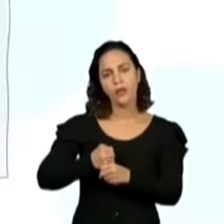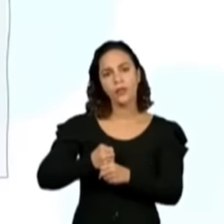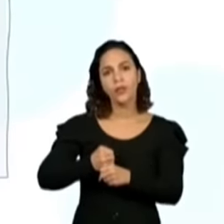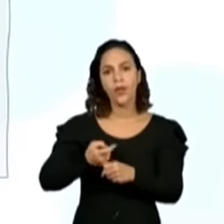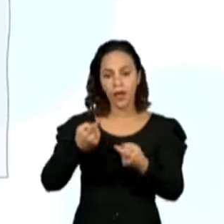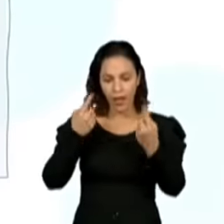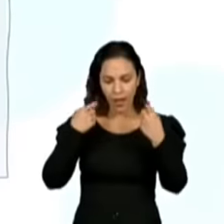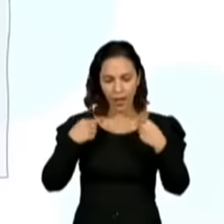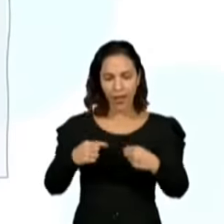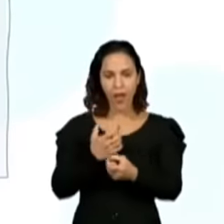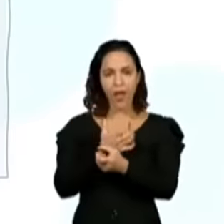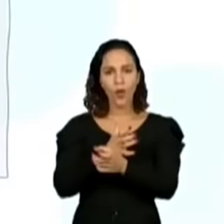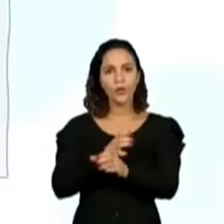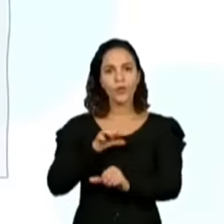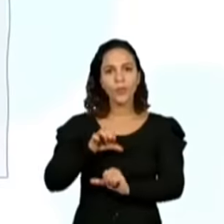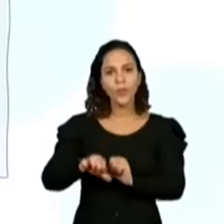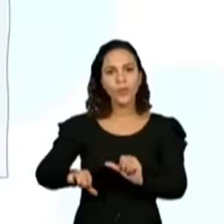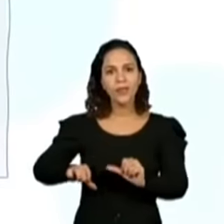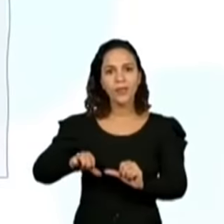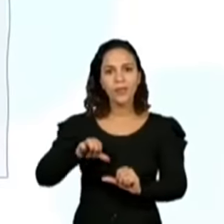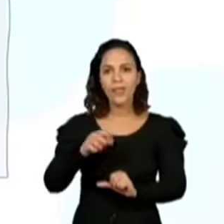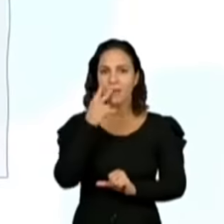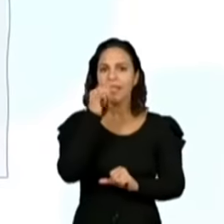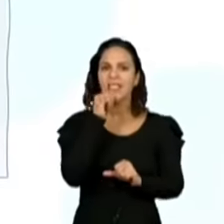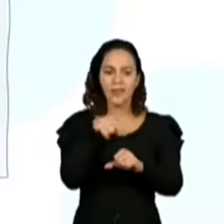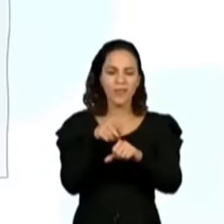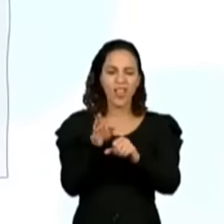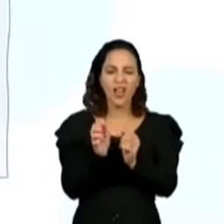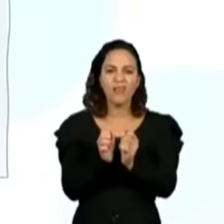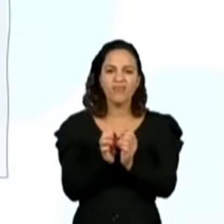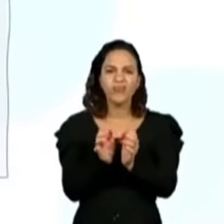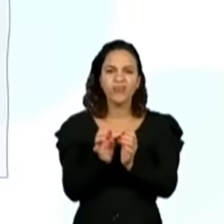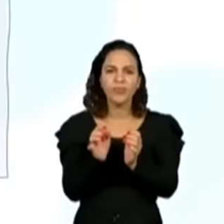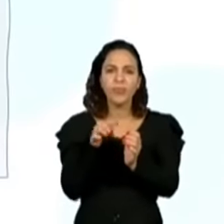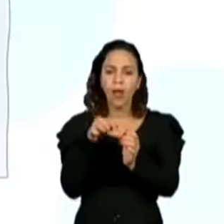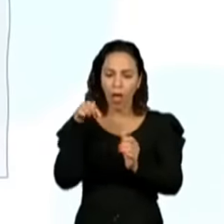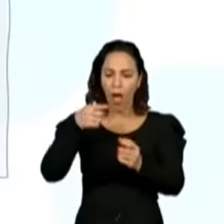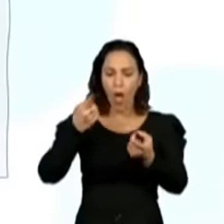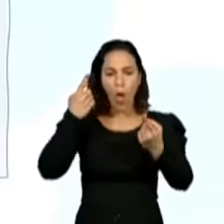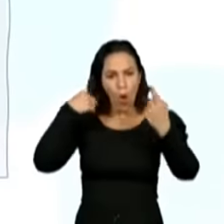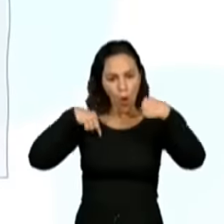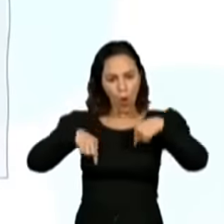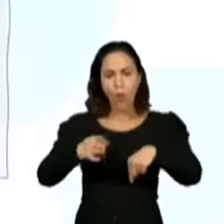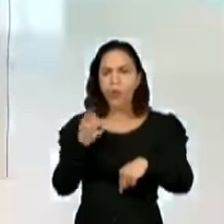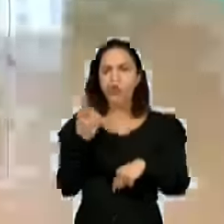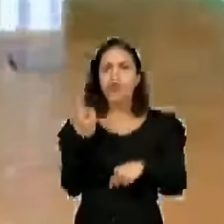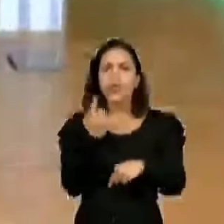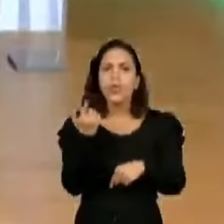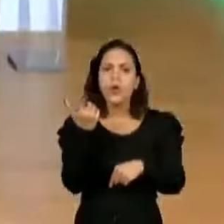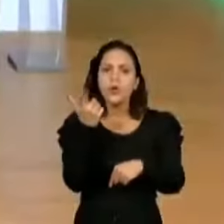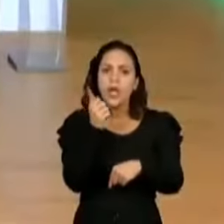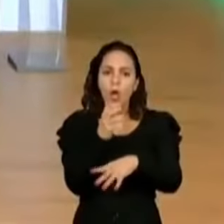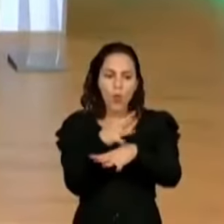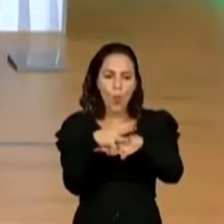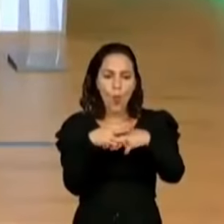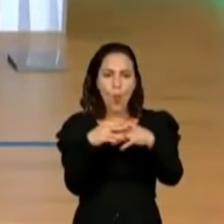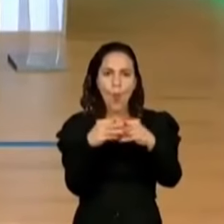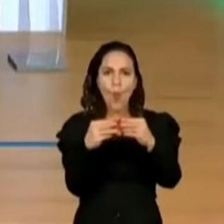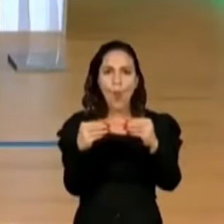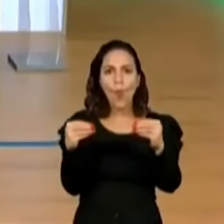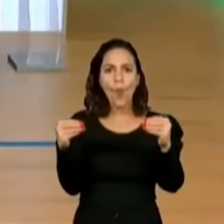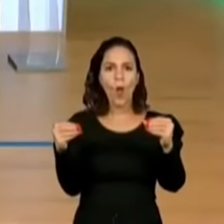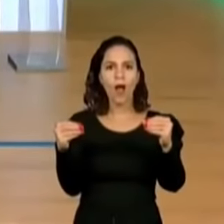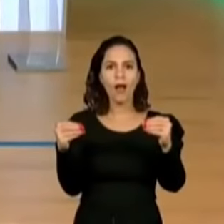Puxa vida, os ossos são refeitos, assim como a pele que descama. Veja, a gente não percebe isso,